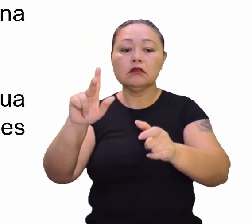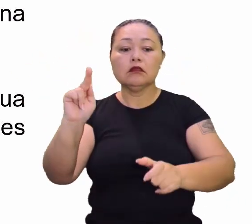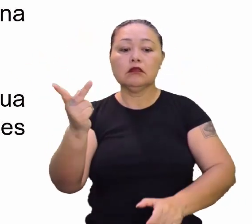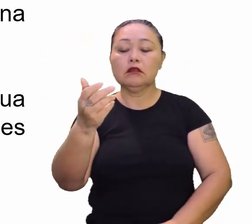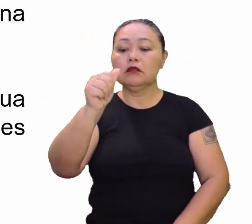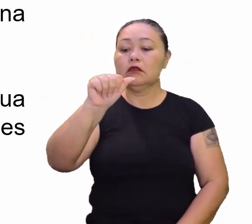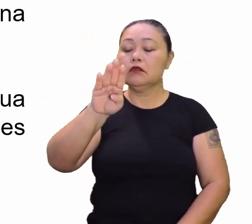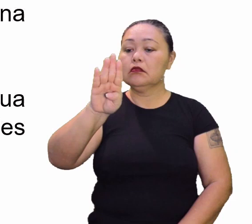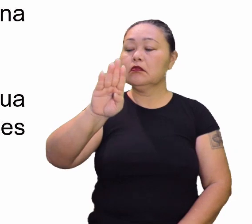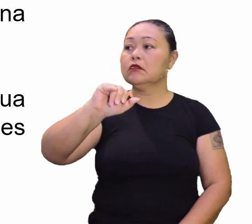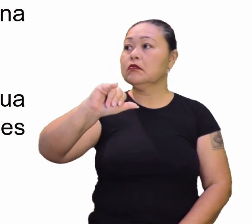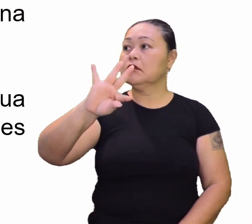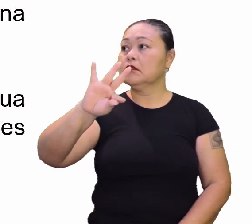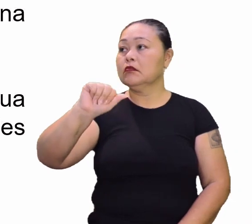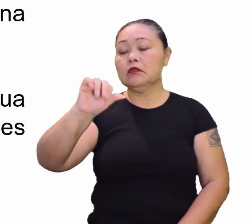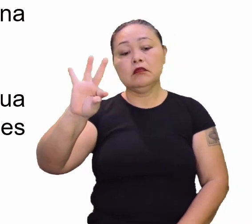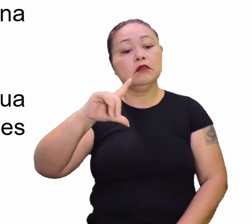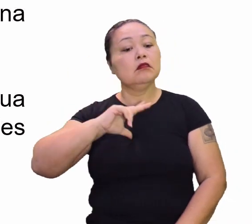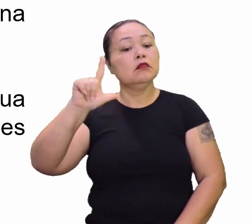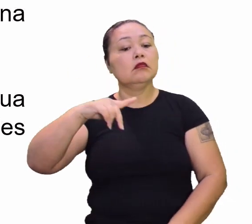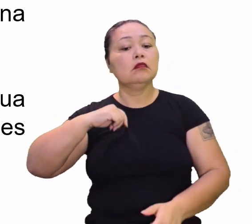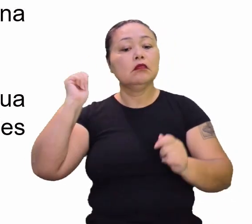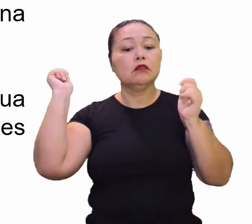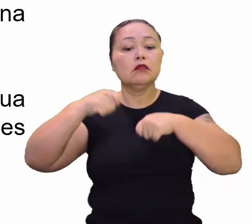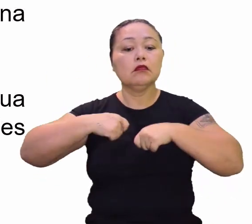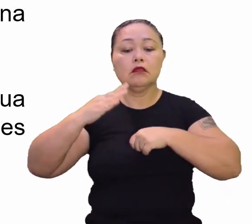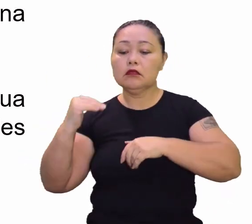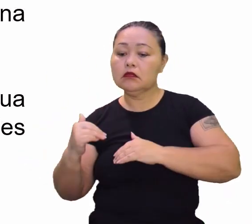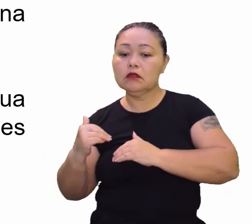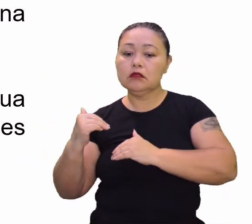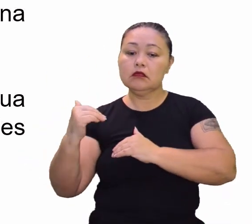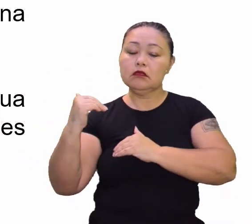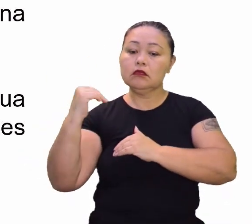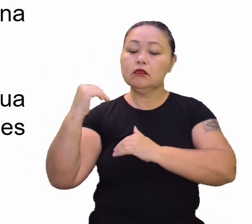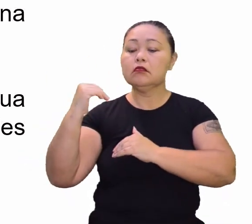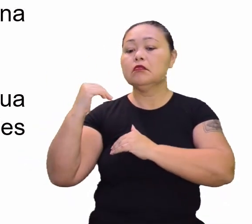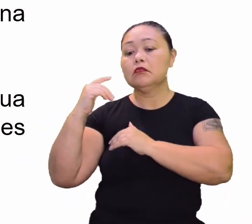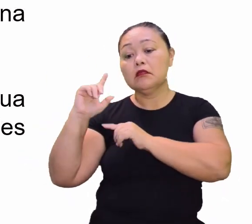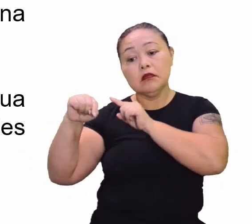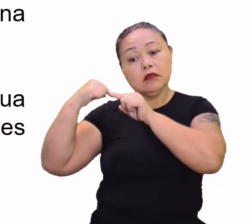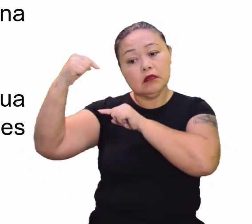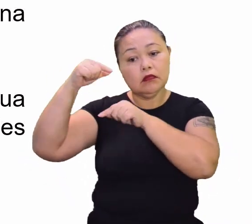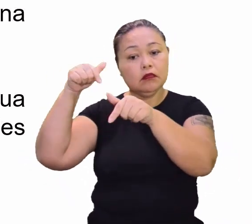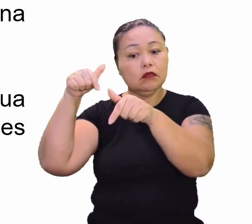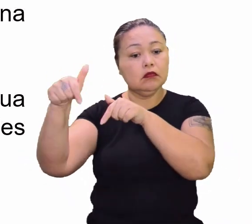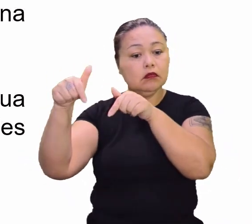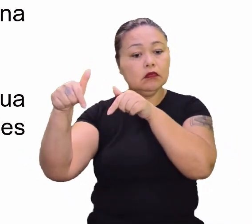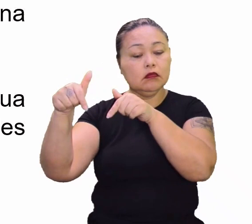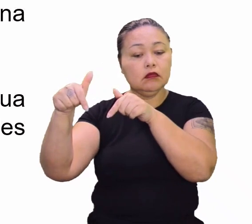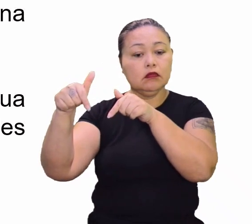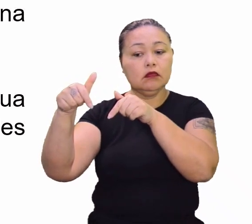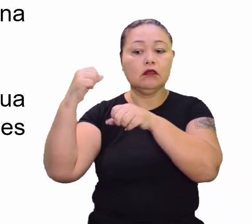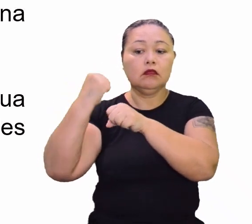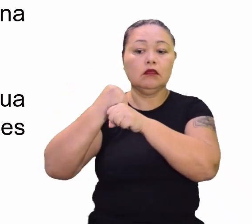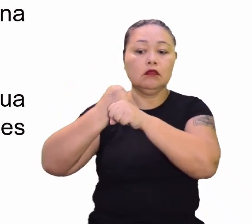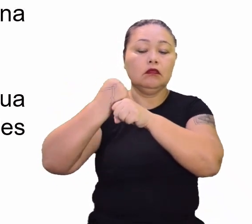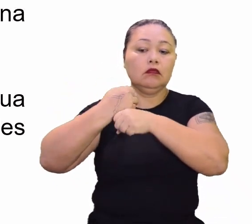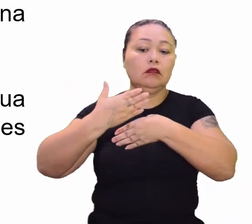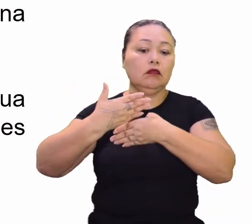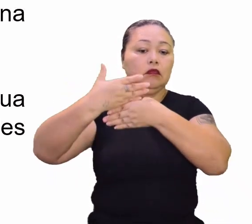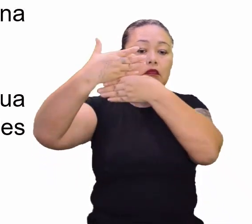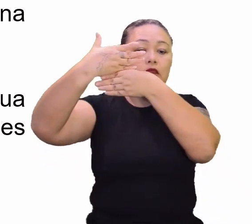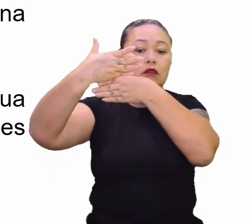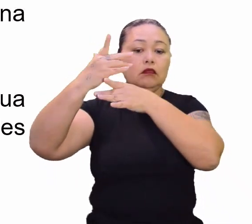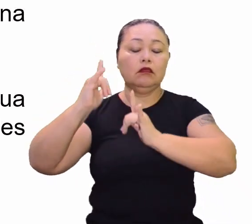próprio habitat a capacitação dos adultos para os trabalhos na